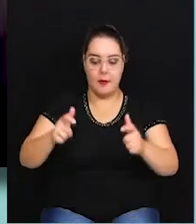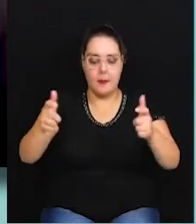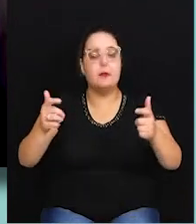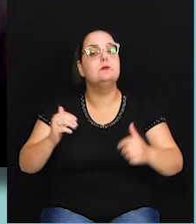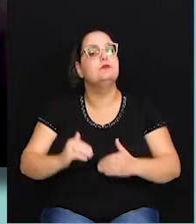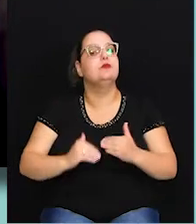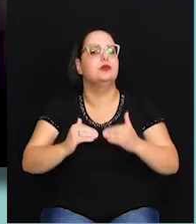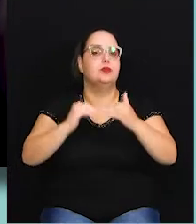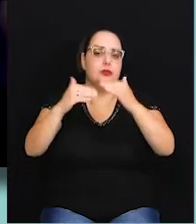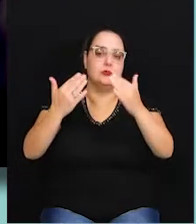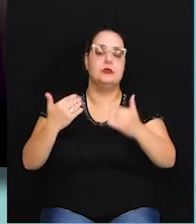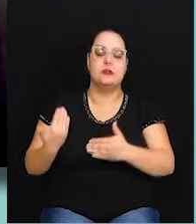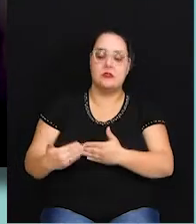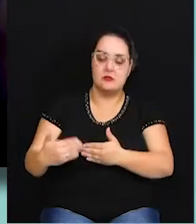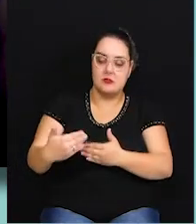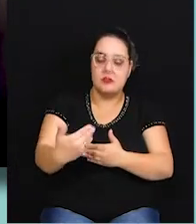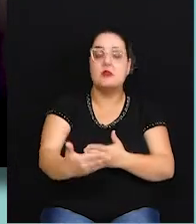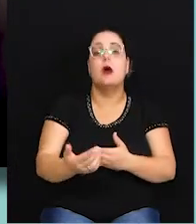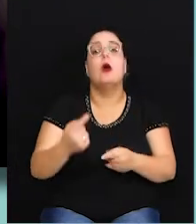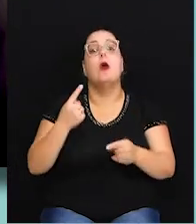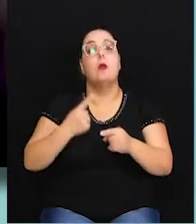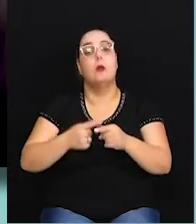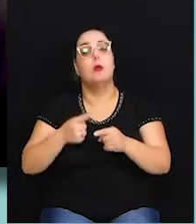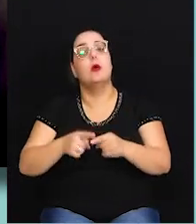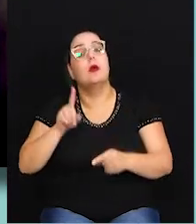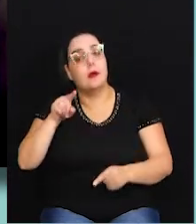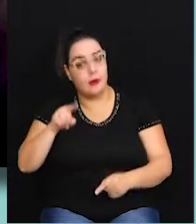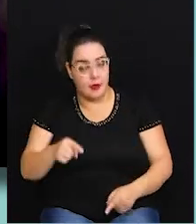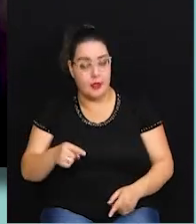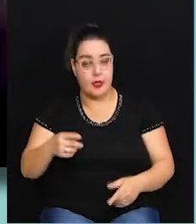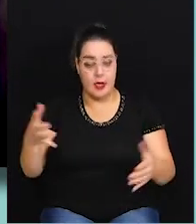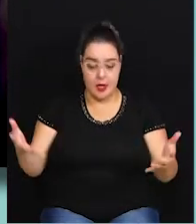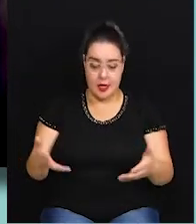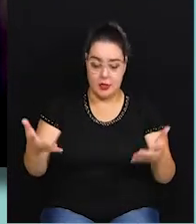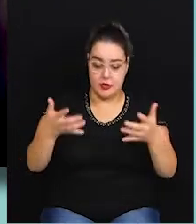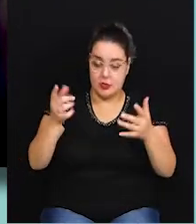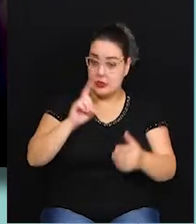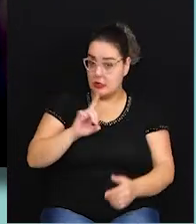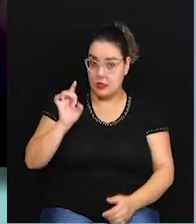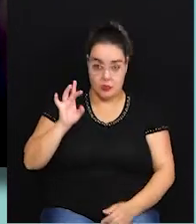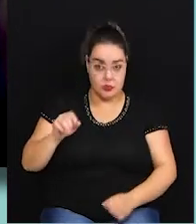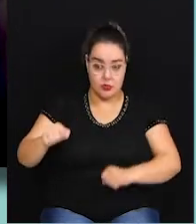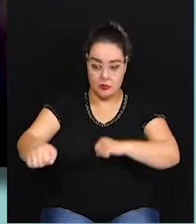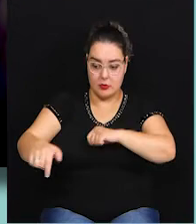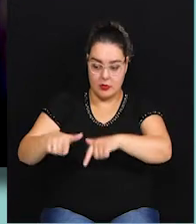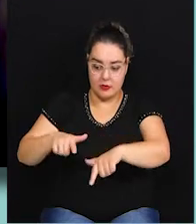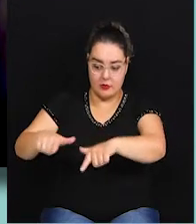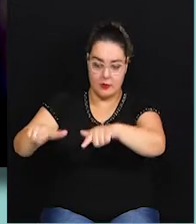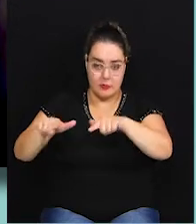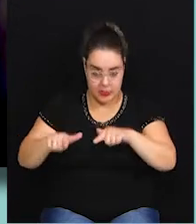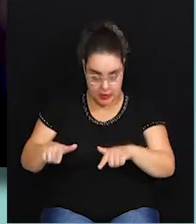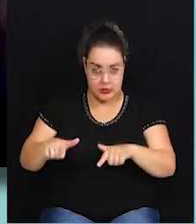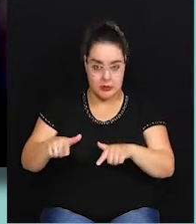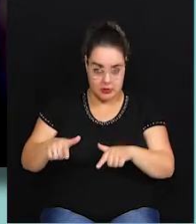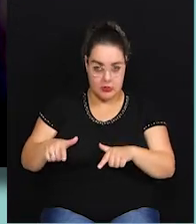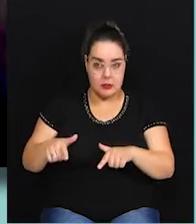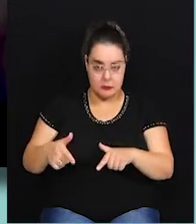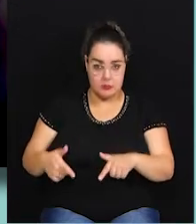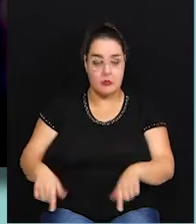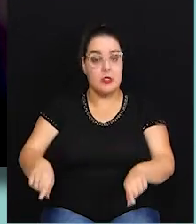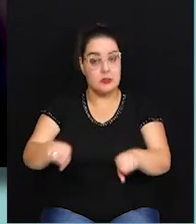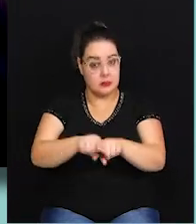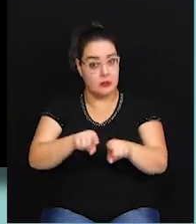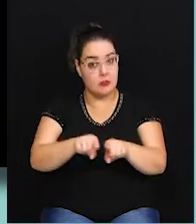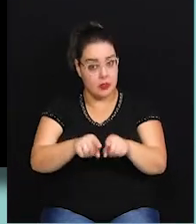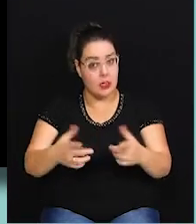desenvolvemos muito durante esse processo, porque é realmente, isso contribui não apenas para a nossa formação acadêmica, mas também para a